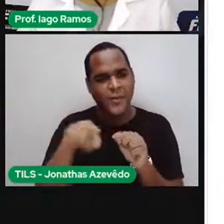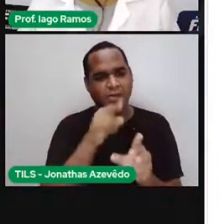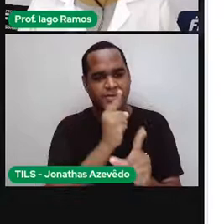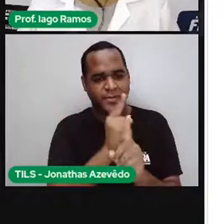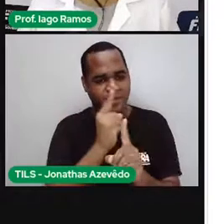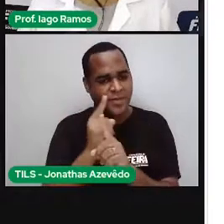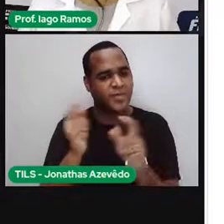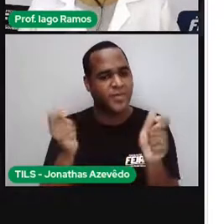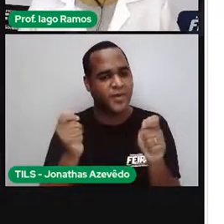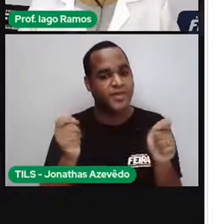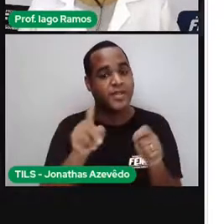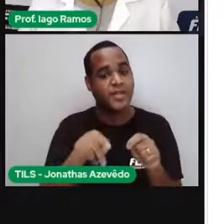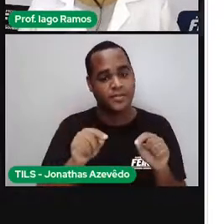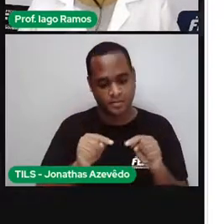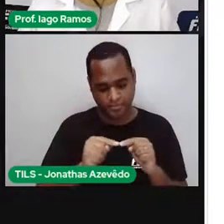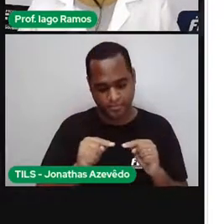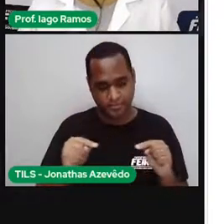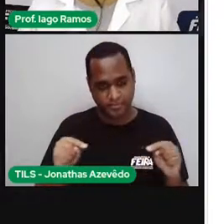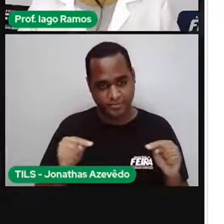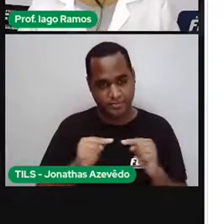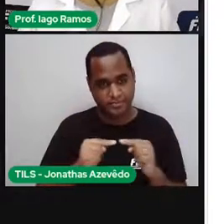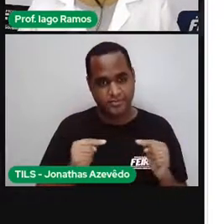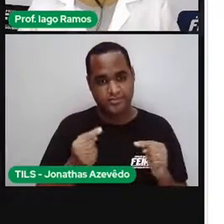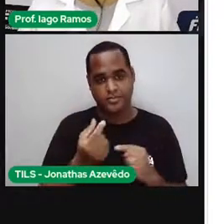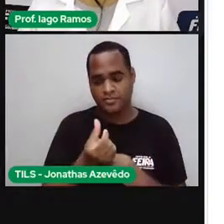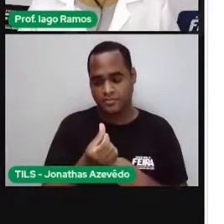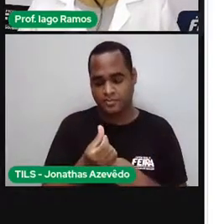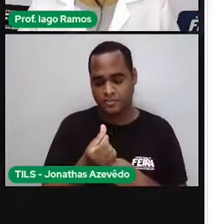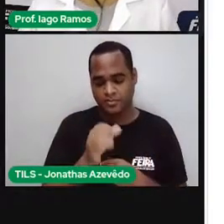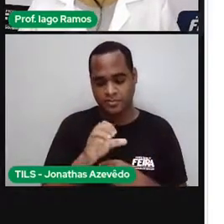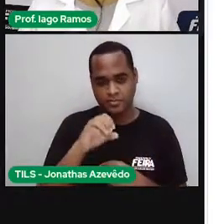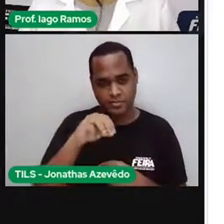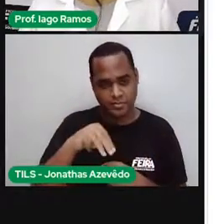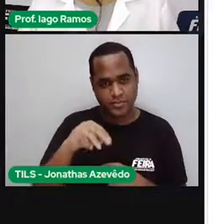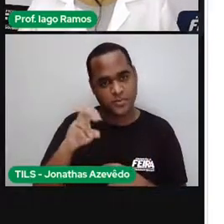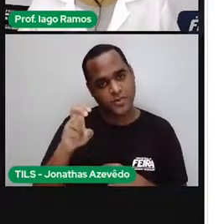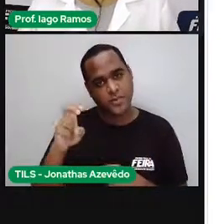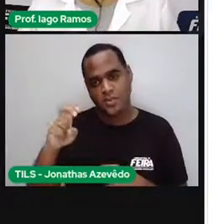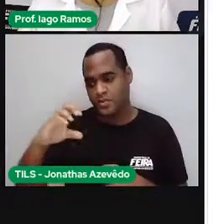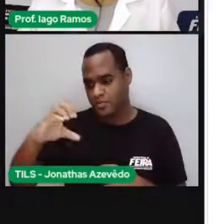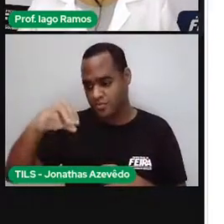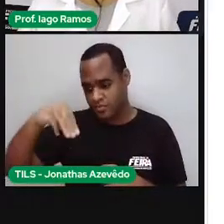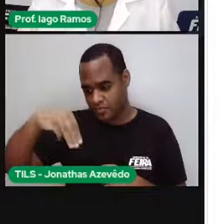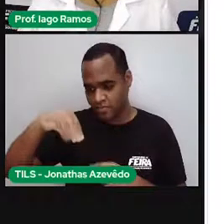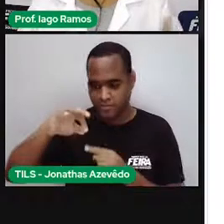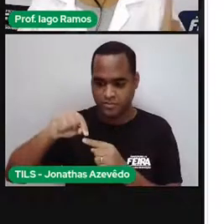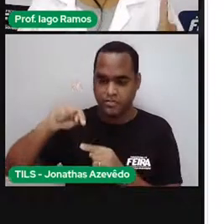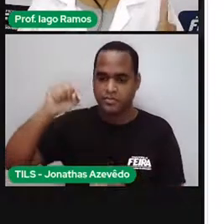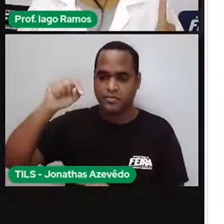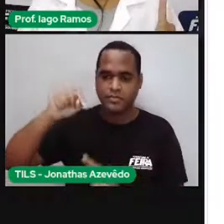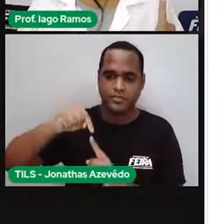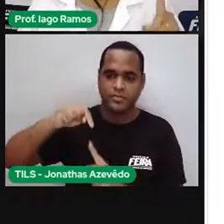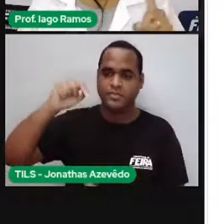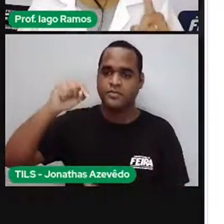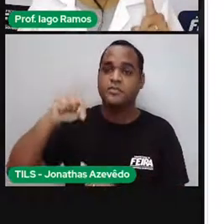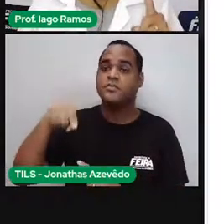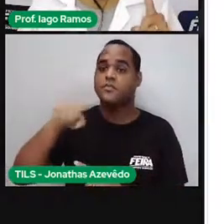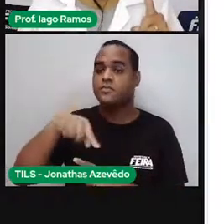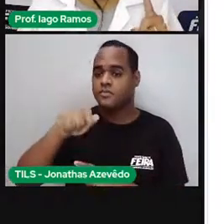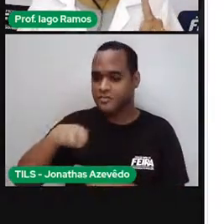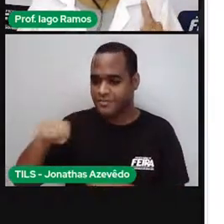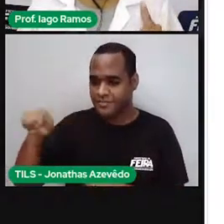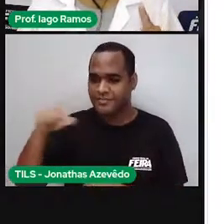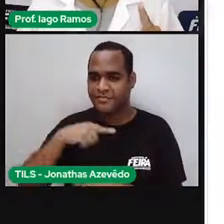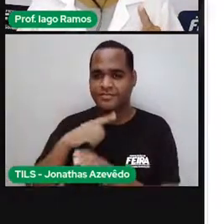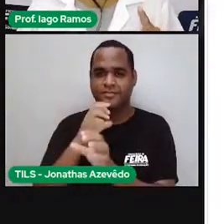sabe que é o comprimento x pela altura então escrevendo isso ali na